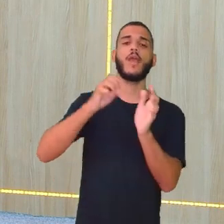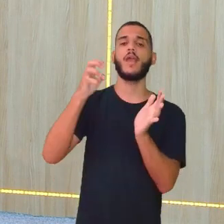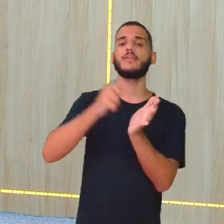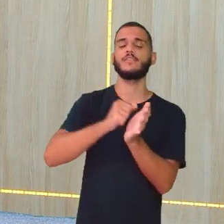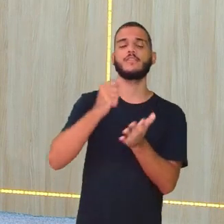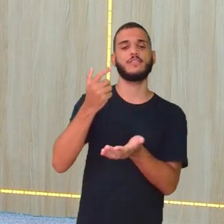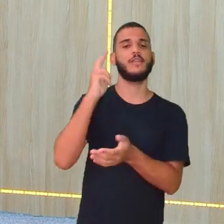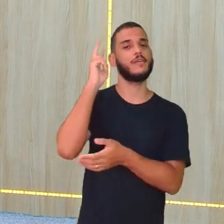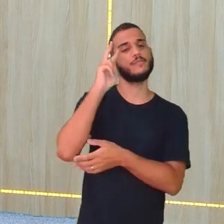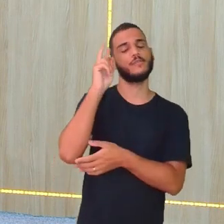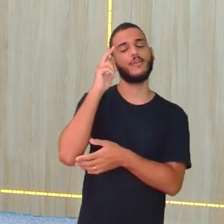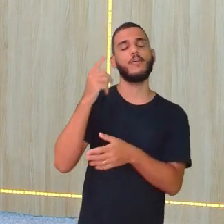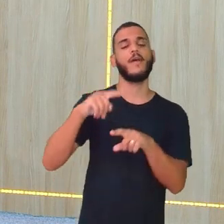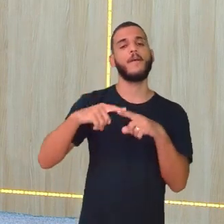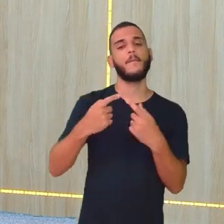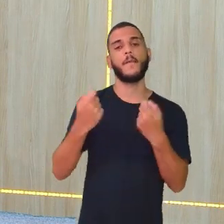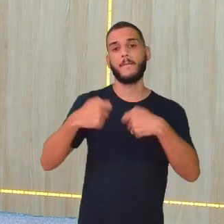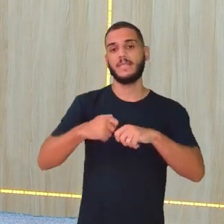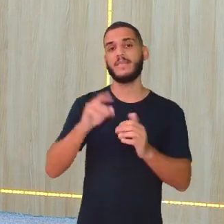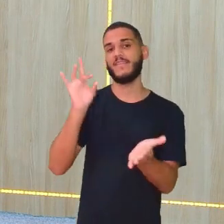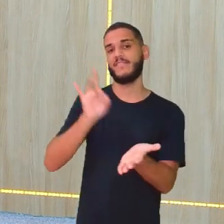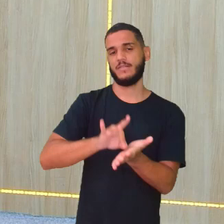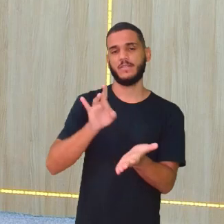essas histórias, mas de dar, assim,